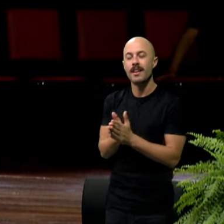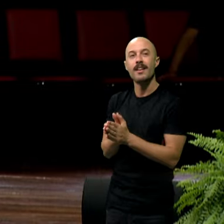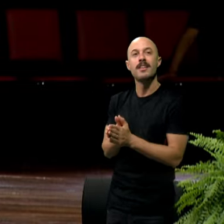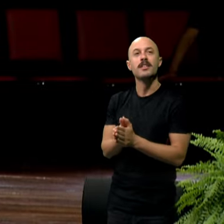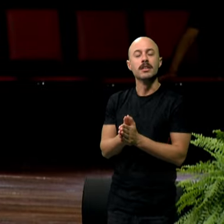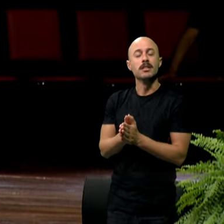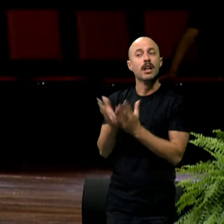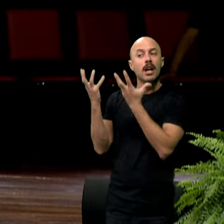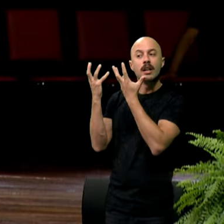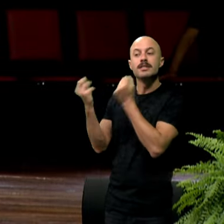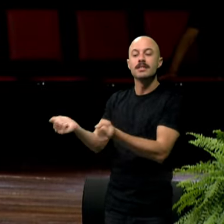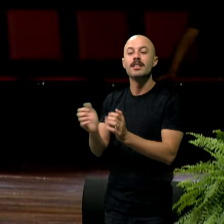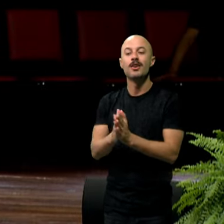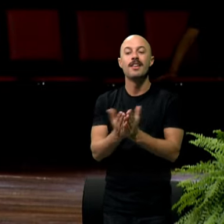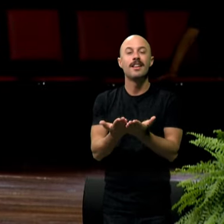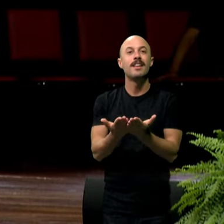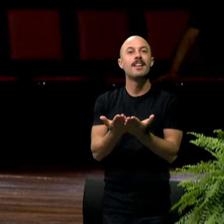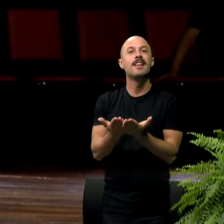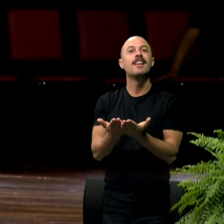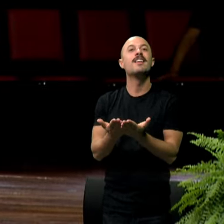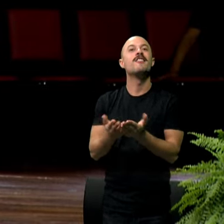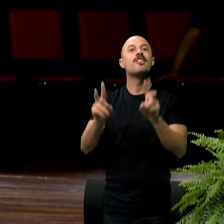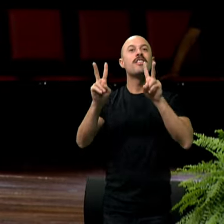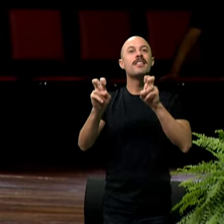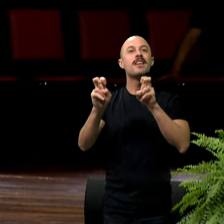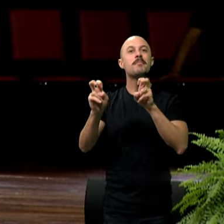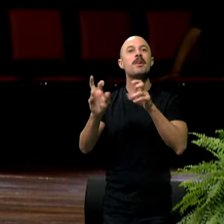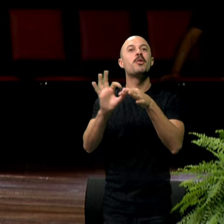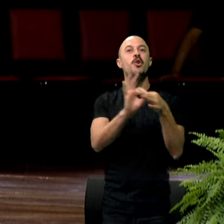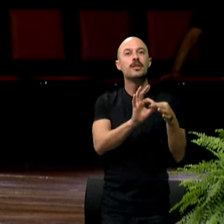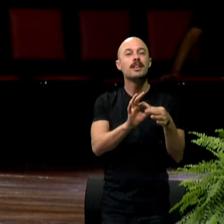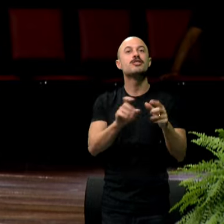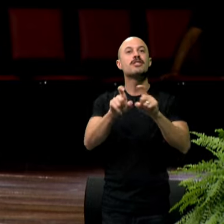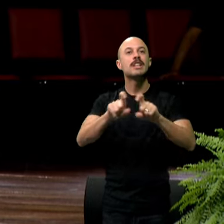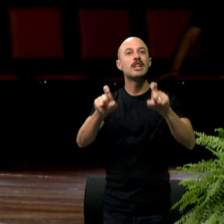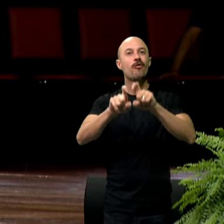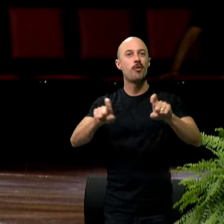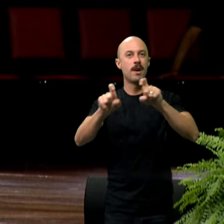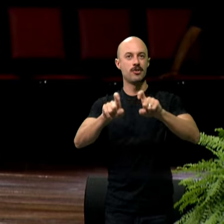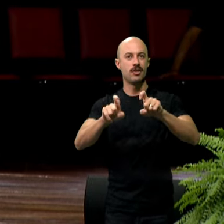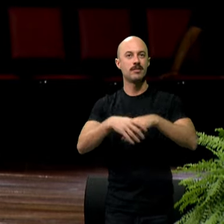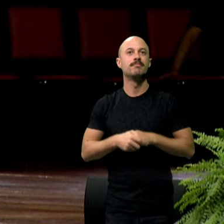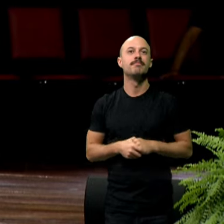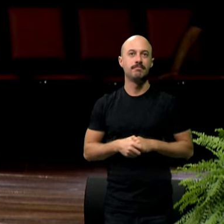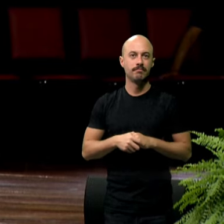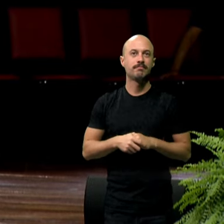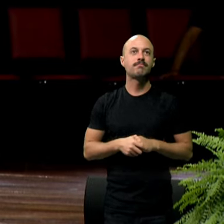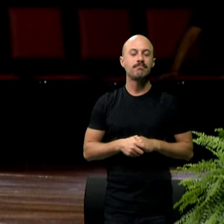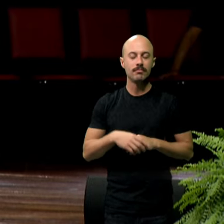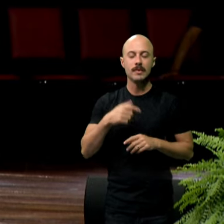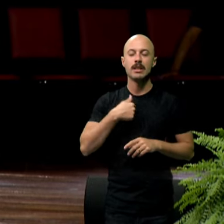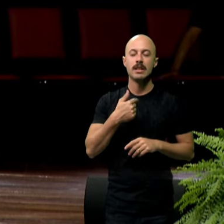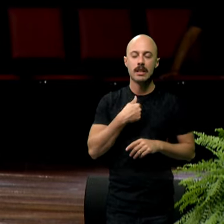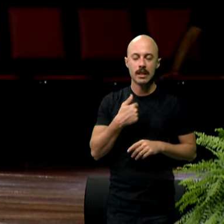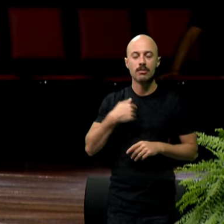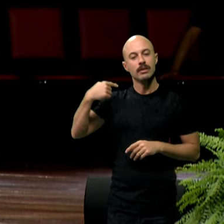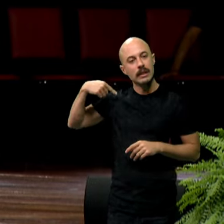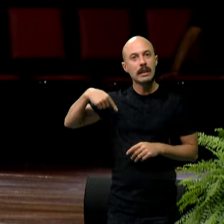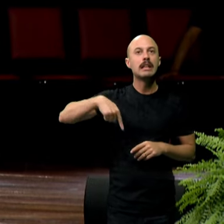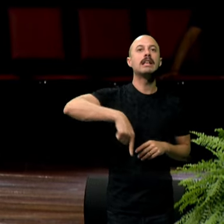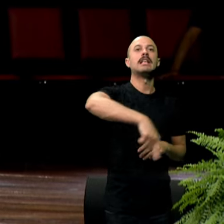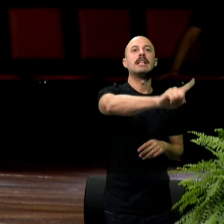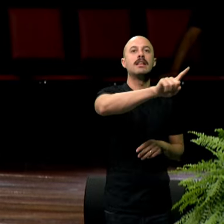aquilo, aceitei, recebi essa reba, eu me fui a trabalhar. Para você entender, eu estava numa situação que eu caminhava 4 horas por dia em